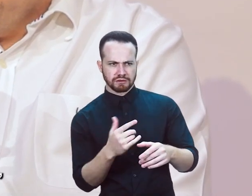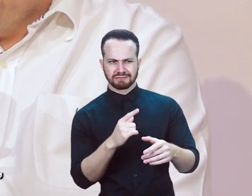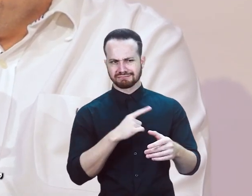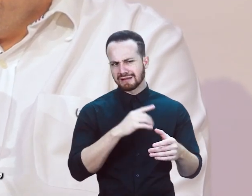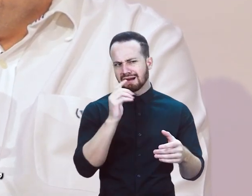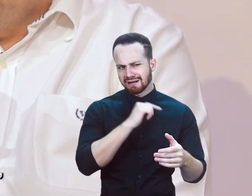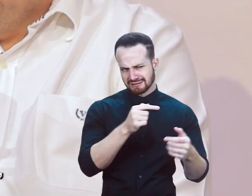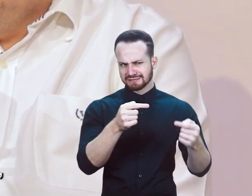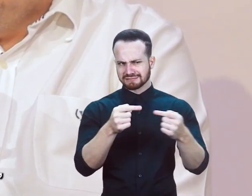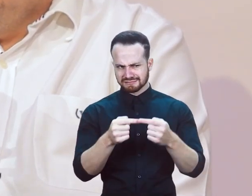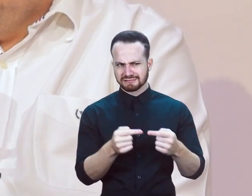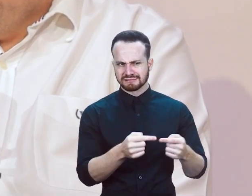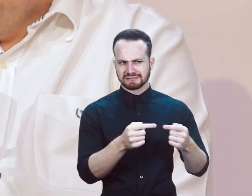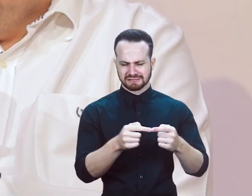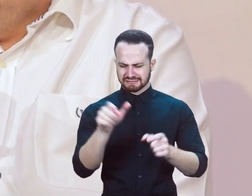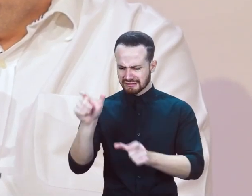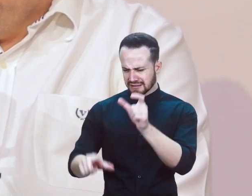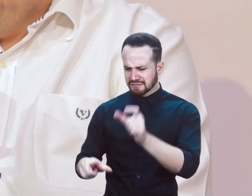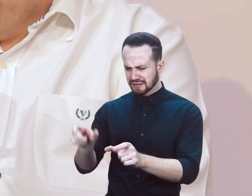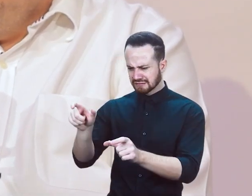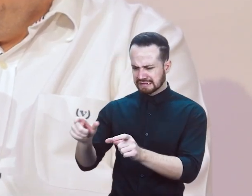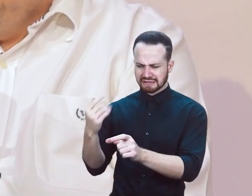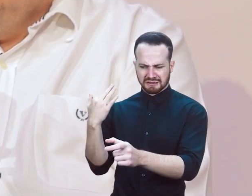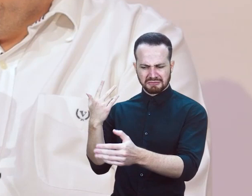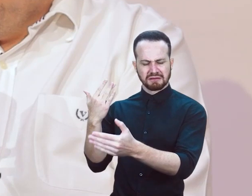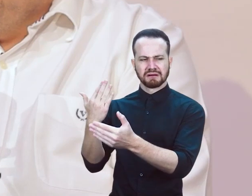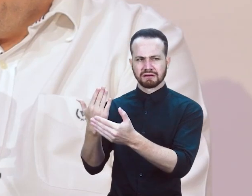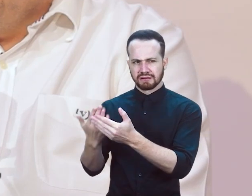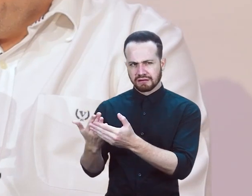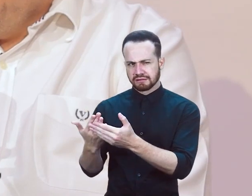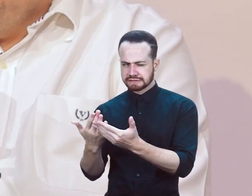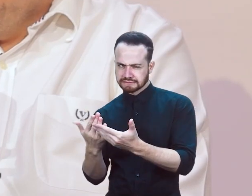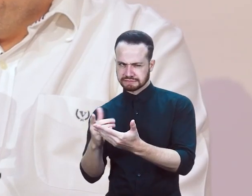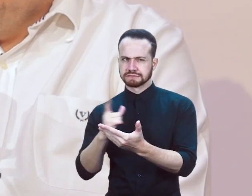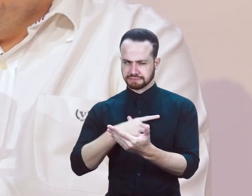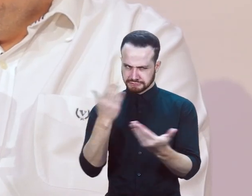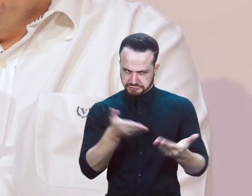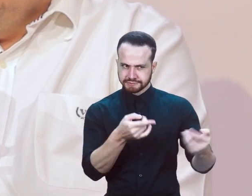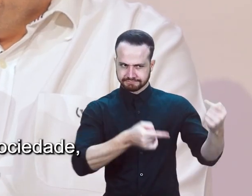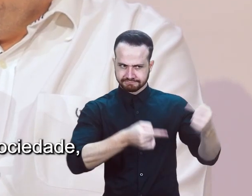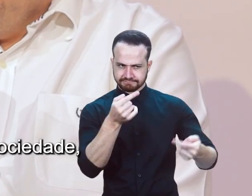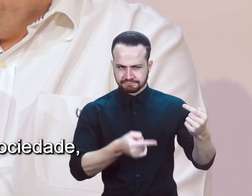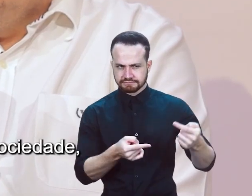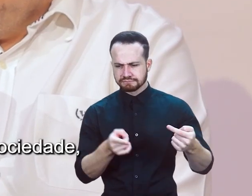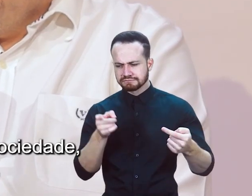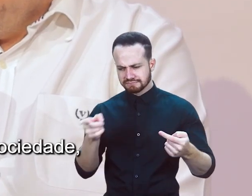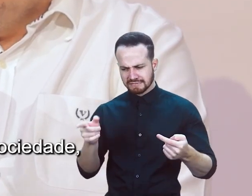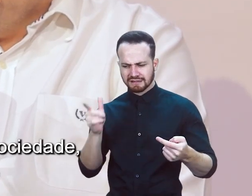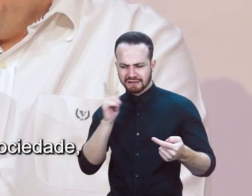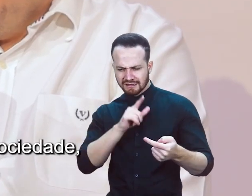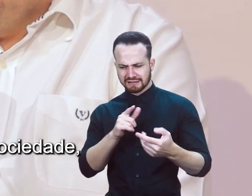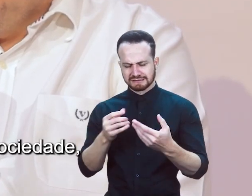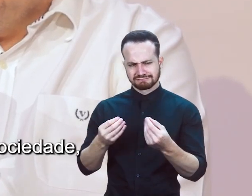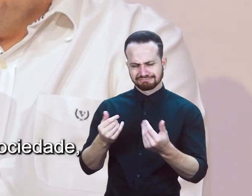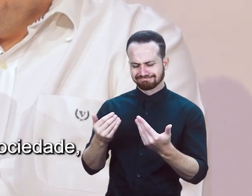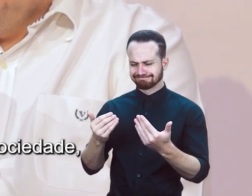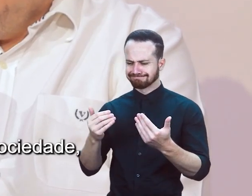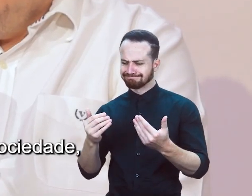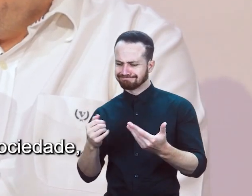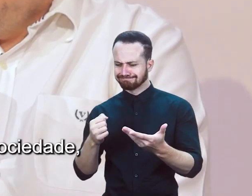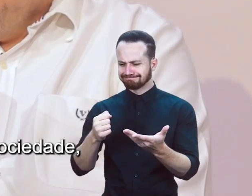que estas pessoas que, historicamente, como temos debatido aqui, estiveram sempre nas margens